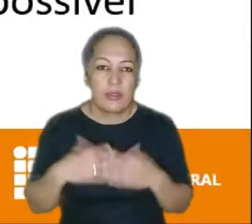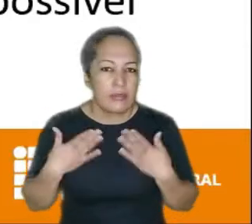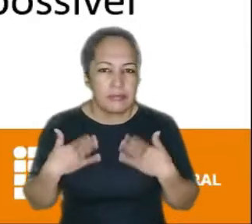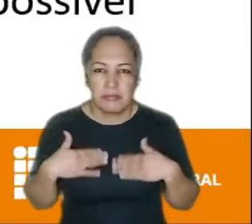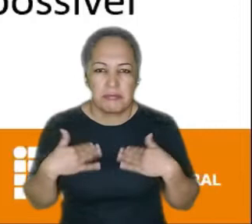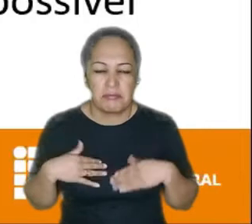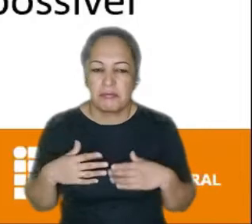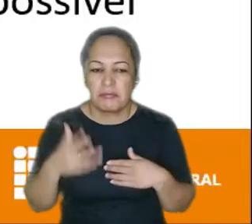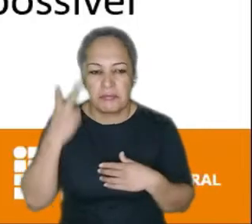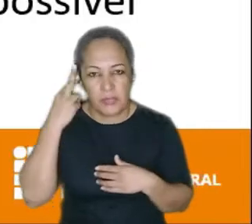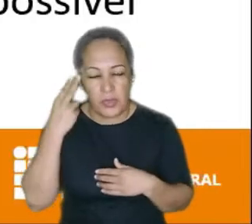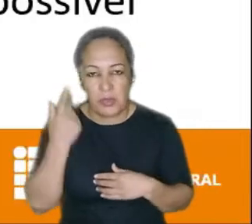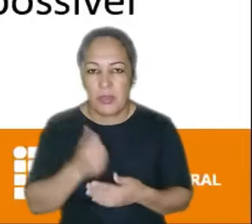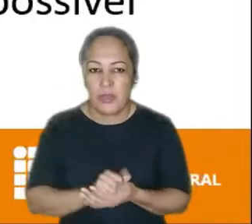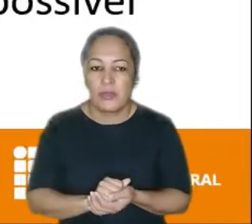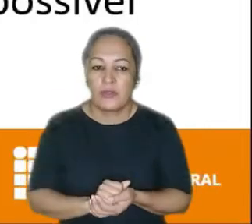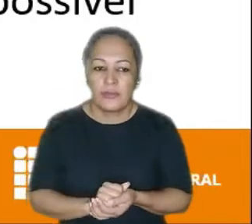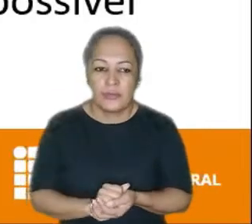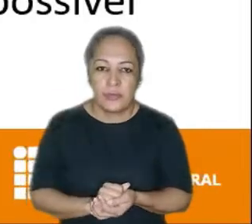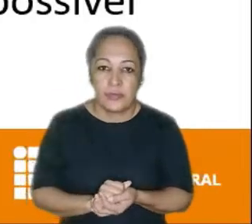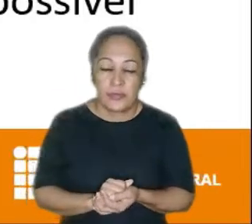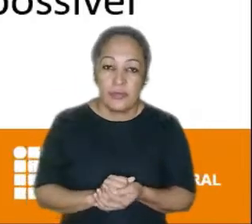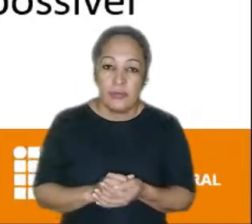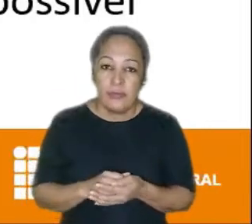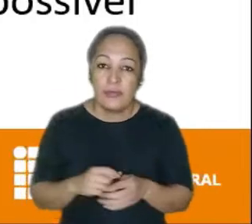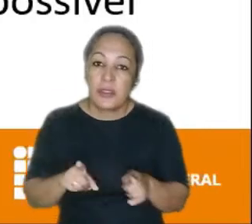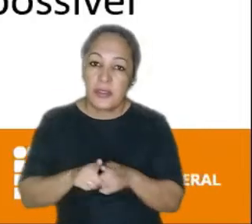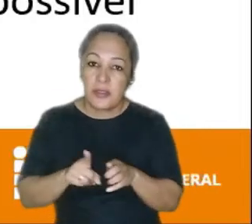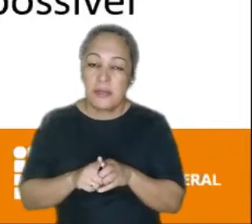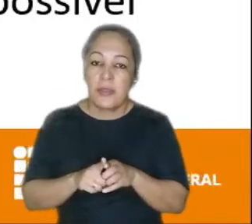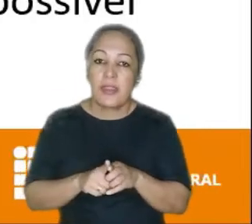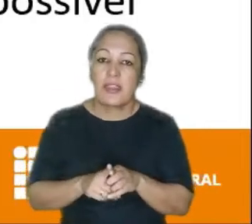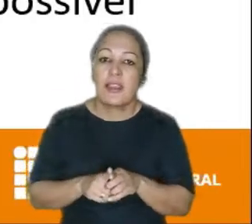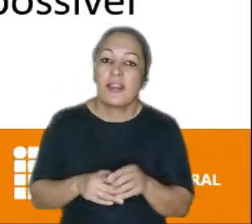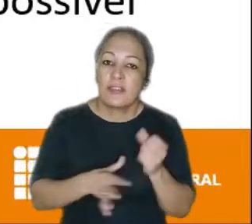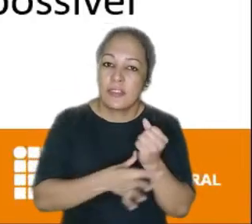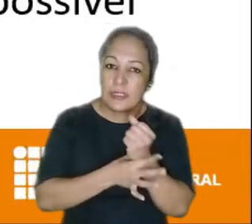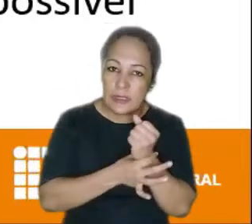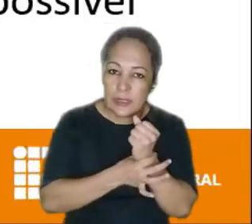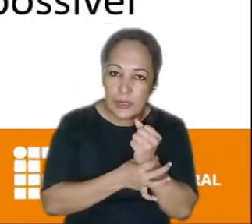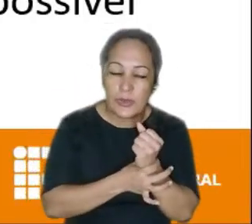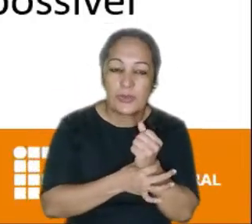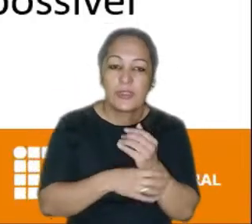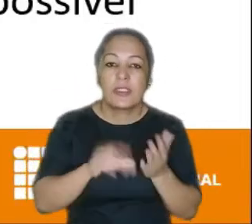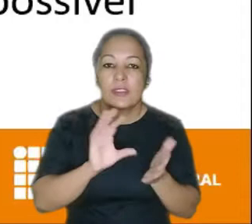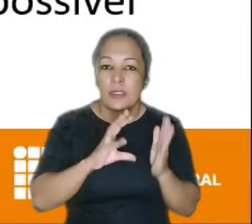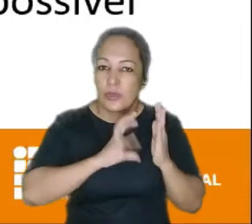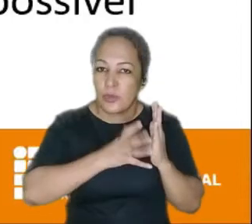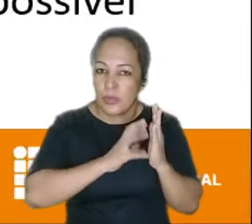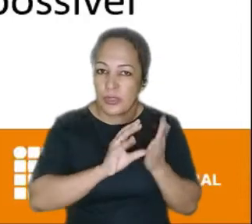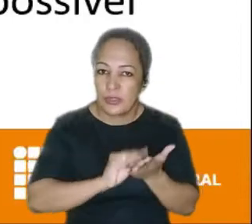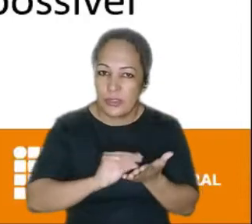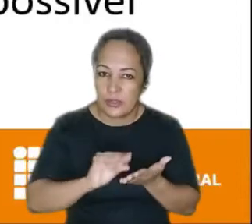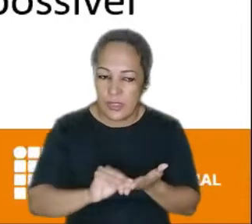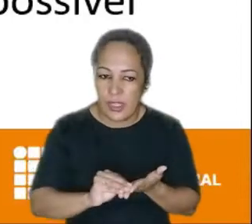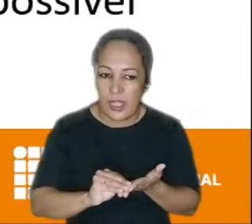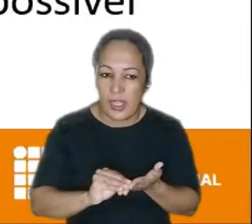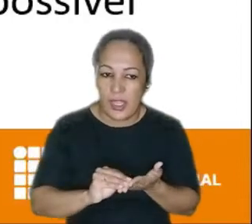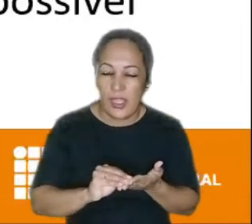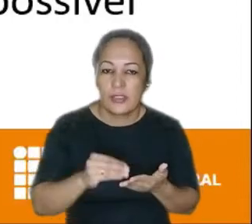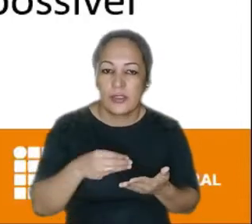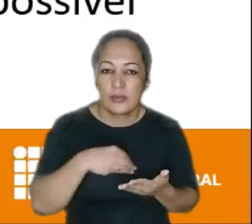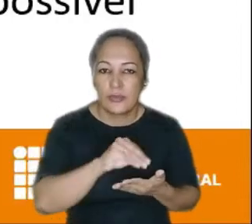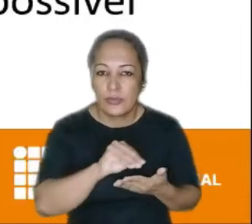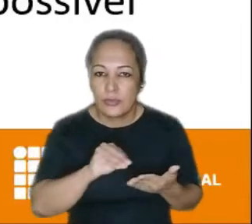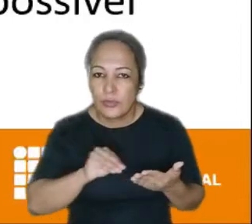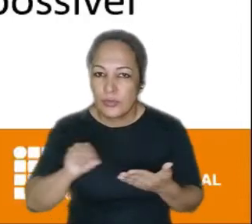automática. E ele também vai garantir as transações do banco de dados. Uma transação de banco de dados é uma requisição da camada de aplicação,